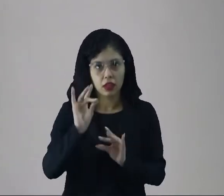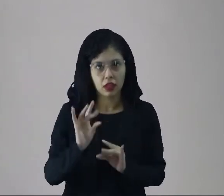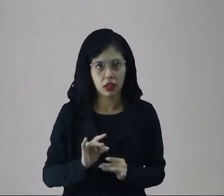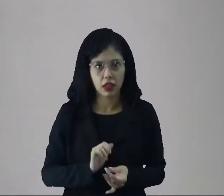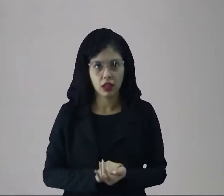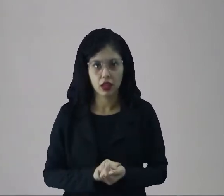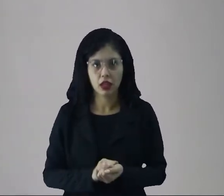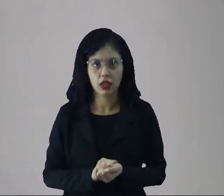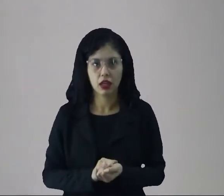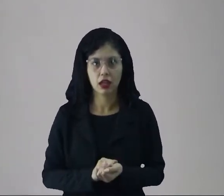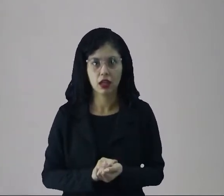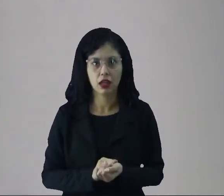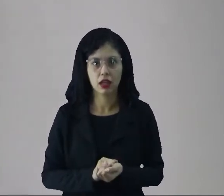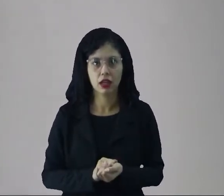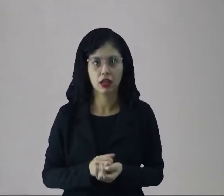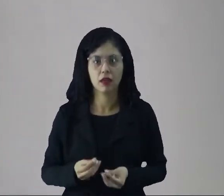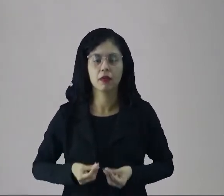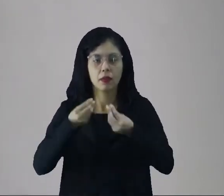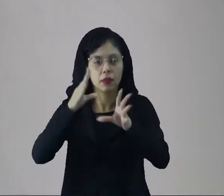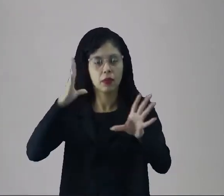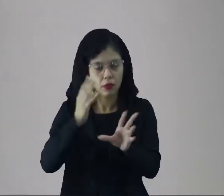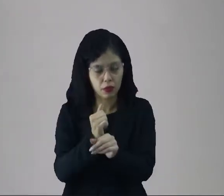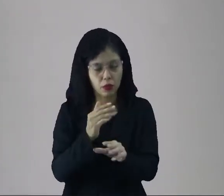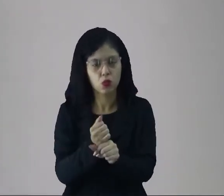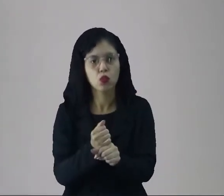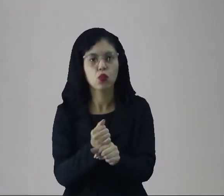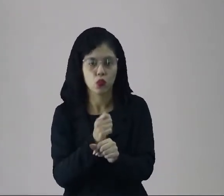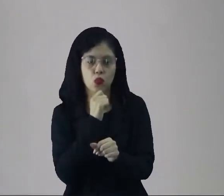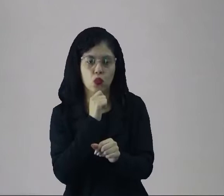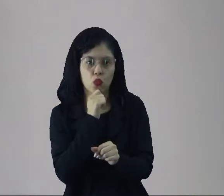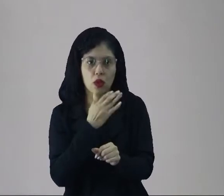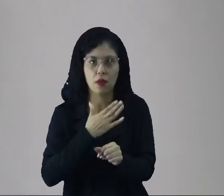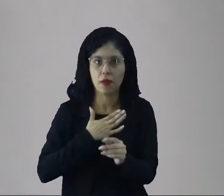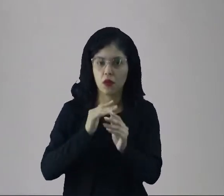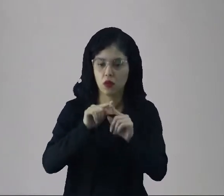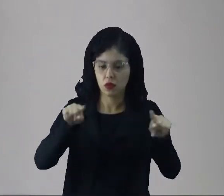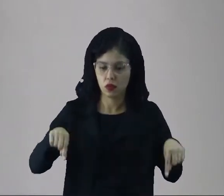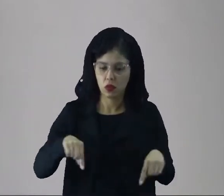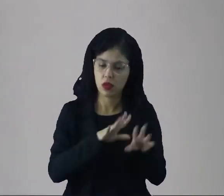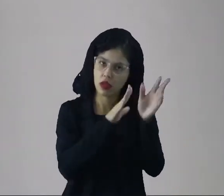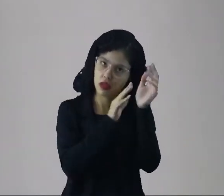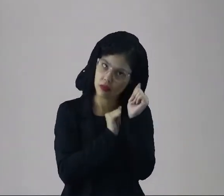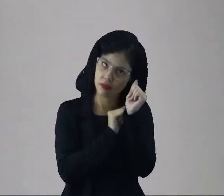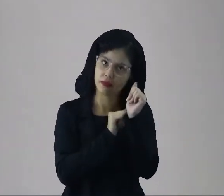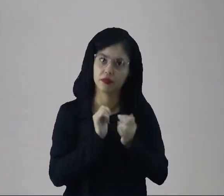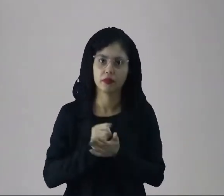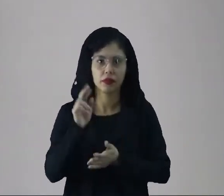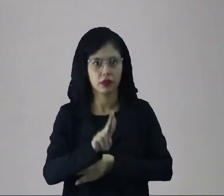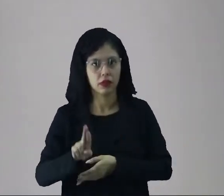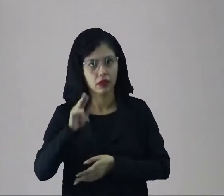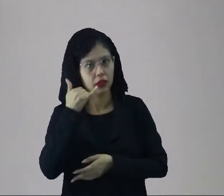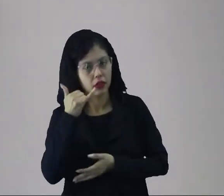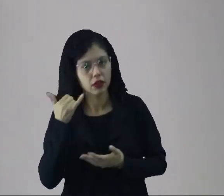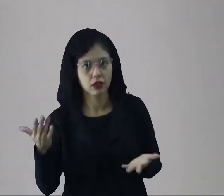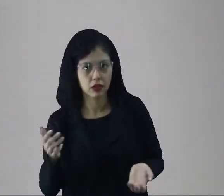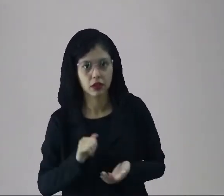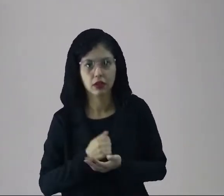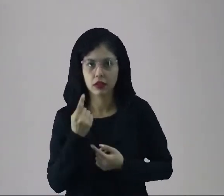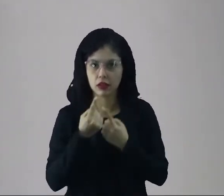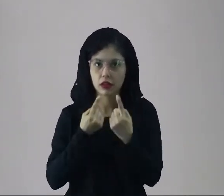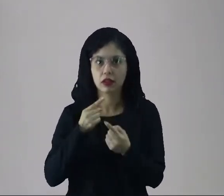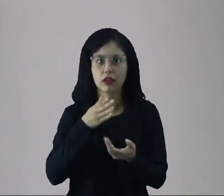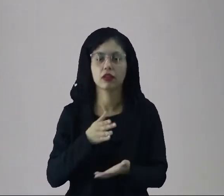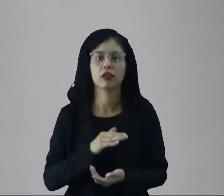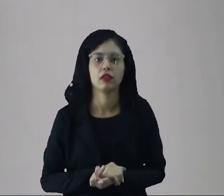detalhe para adicionar essa informação, se você disser estou no meu quarto agorinha, deitado, usando o meu smartphone para